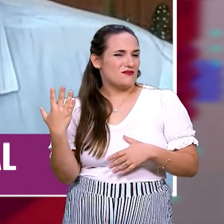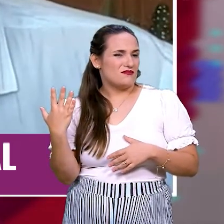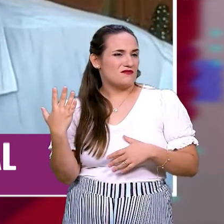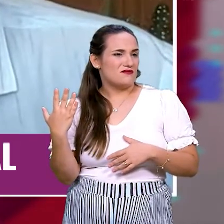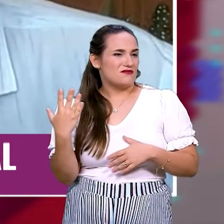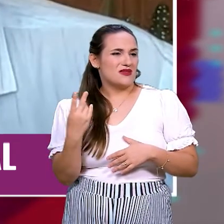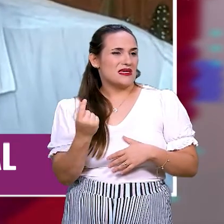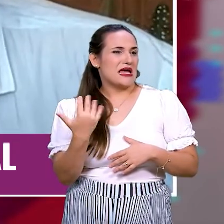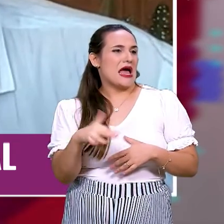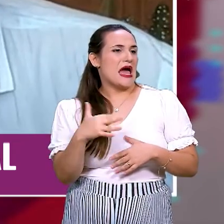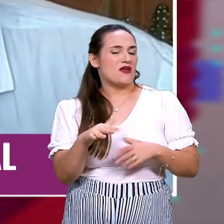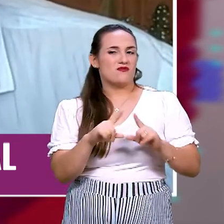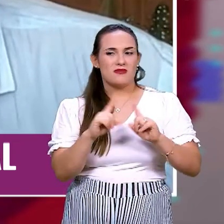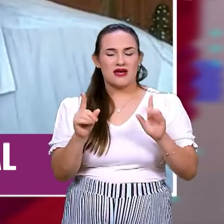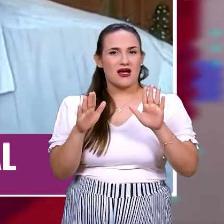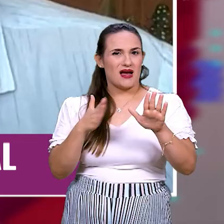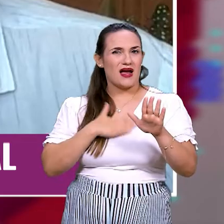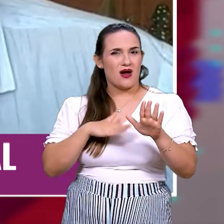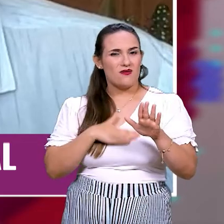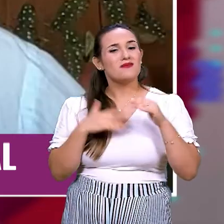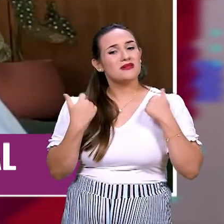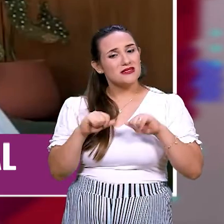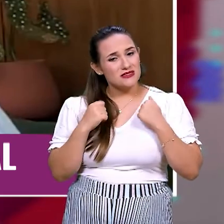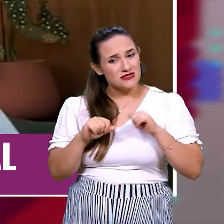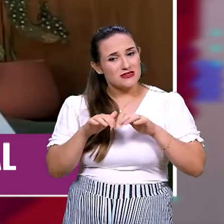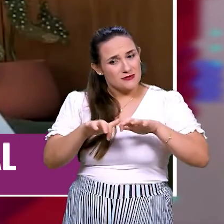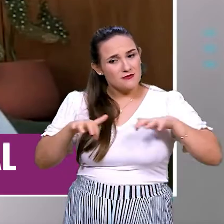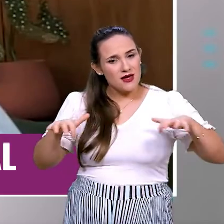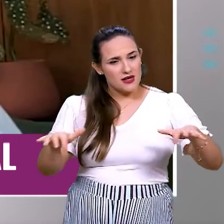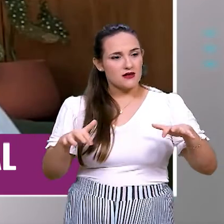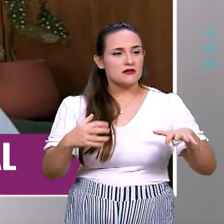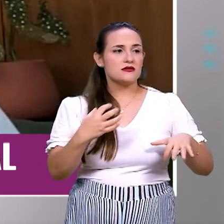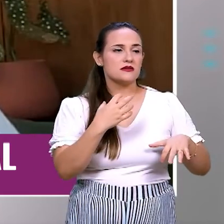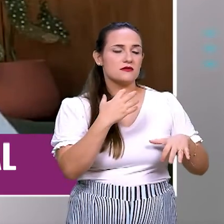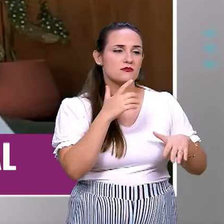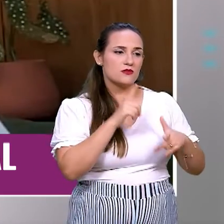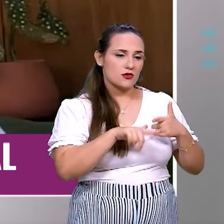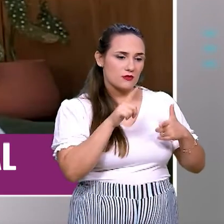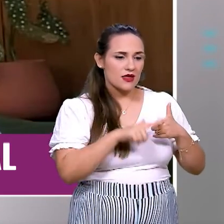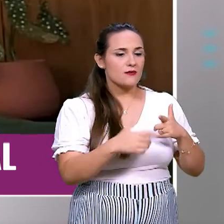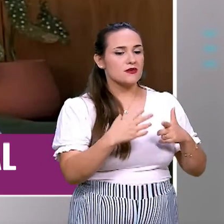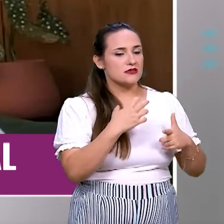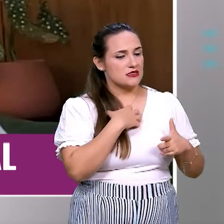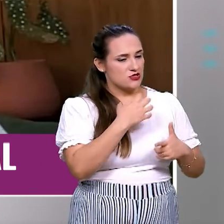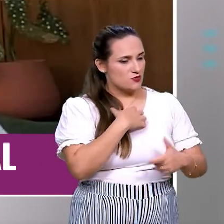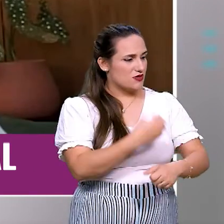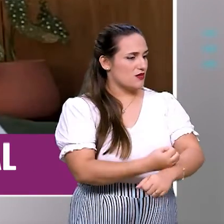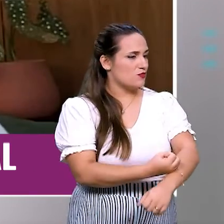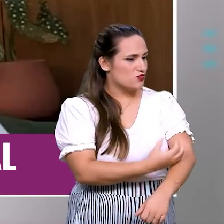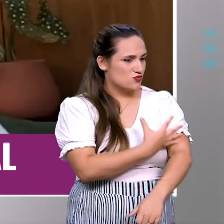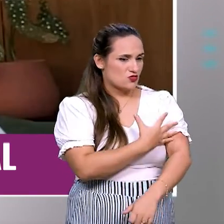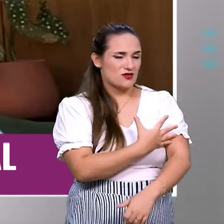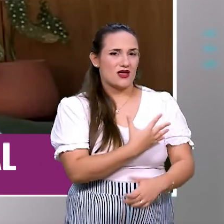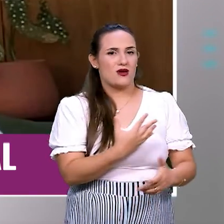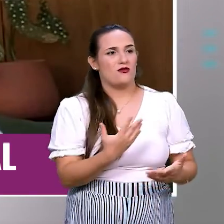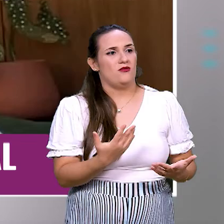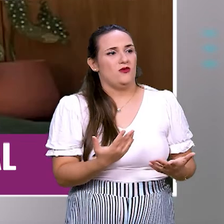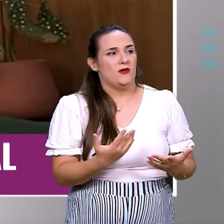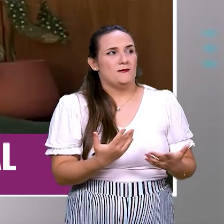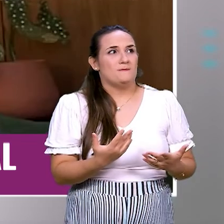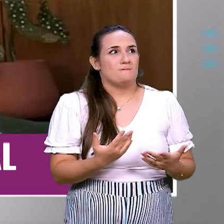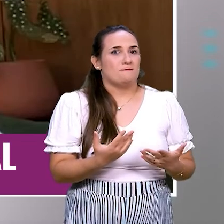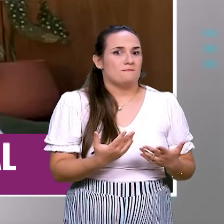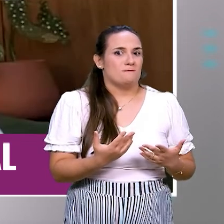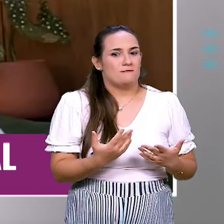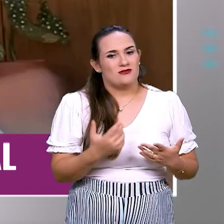também é importante, é uma forma da gente conseguir entender, tá, essa questão socioemocional não é tão aberta, assim, não é